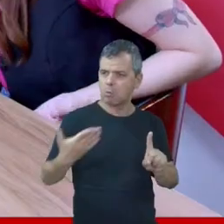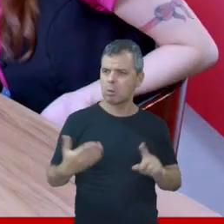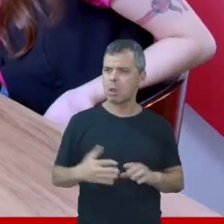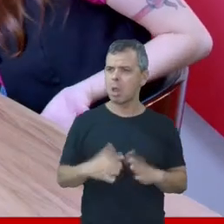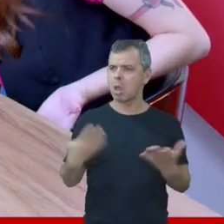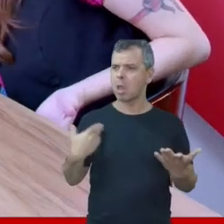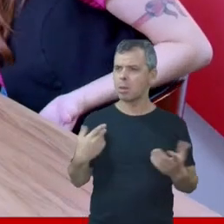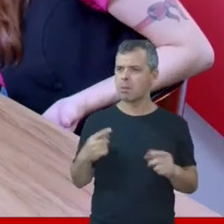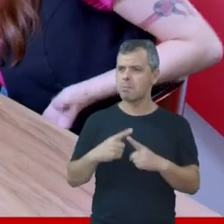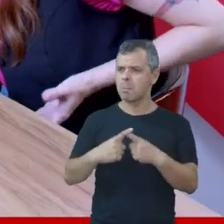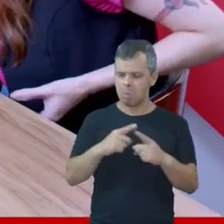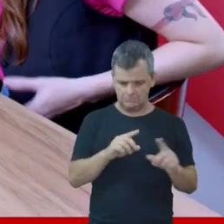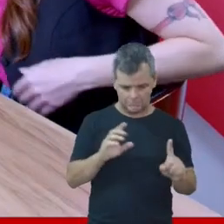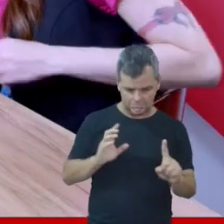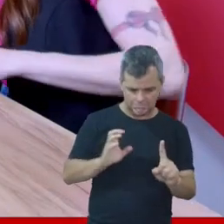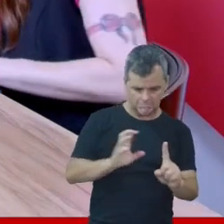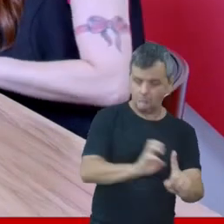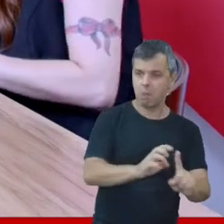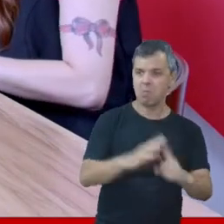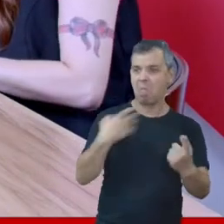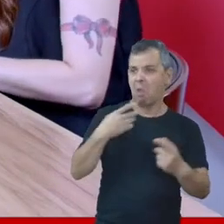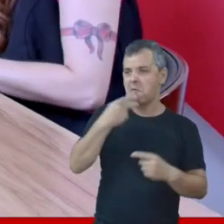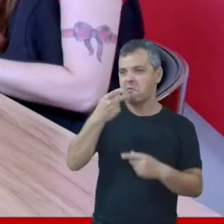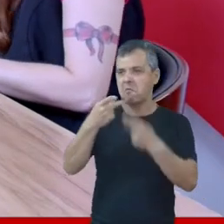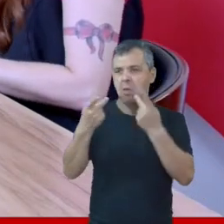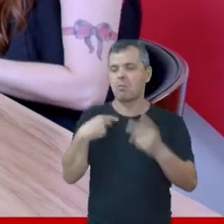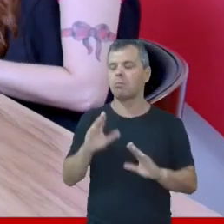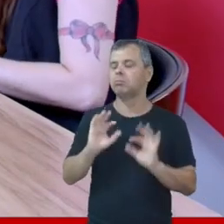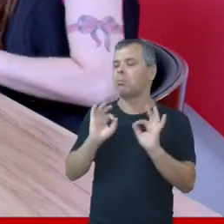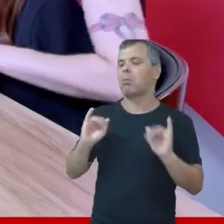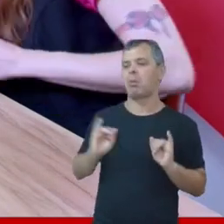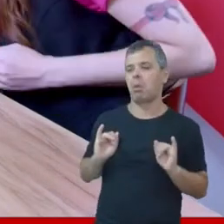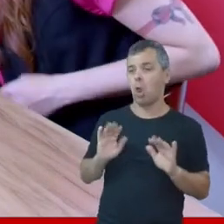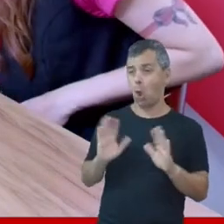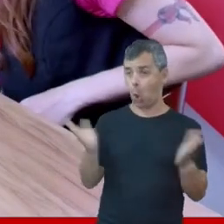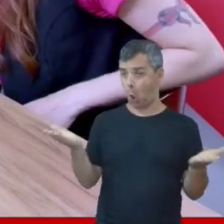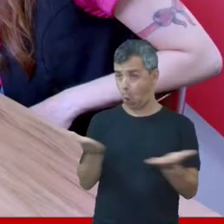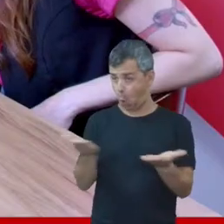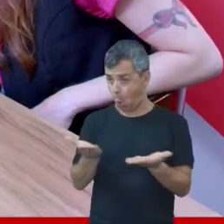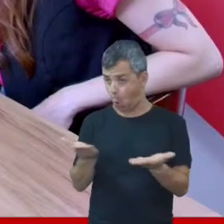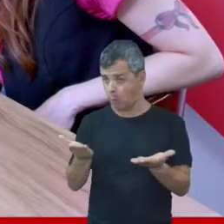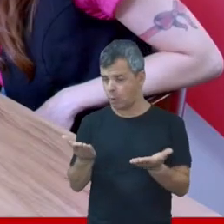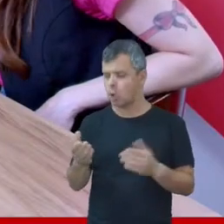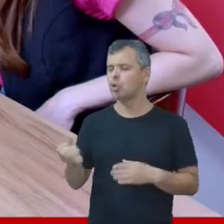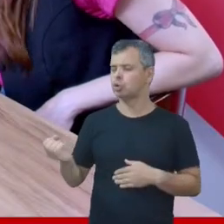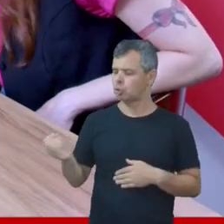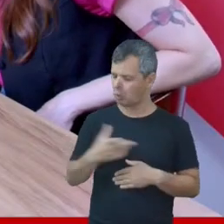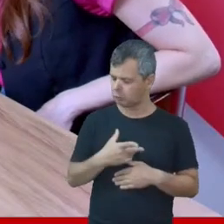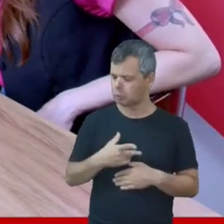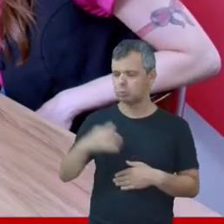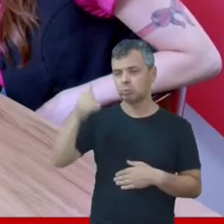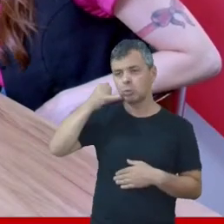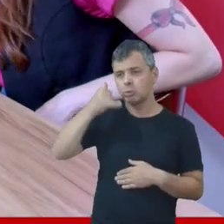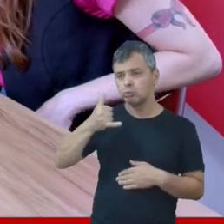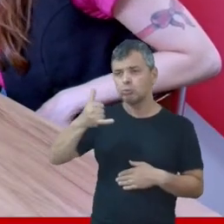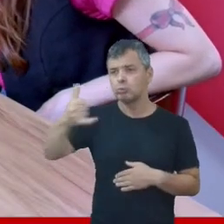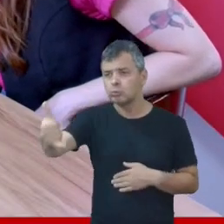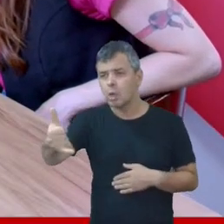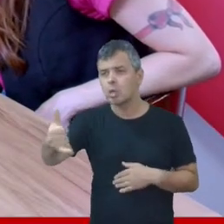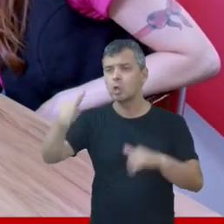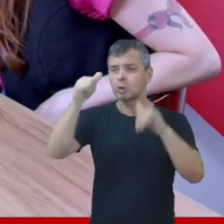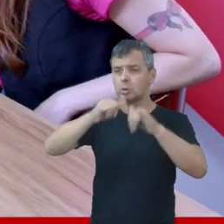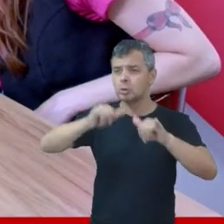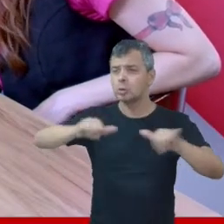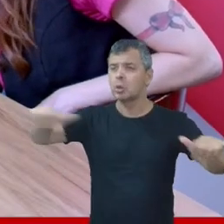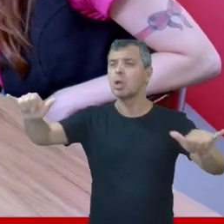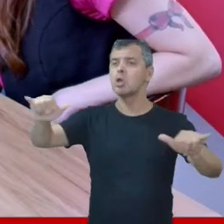risco de ser perseguido. muitas vezes. Exatamente. Exato, então eu não vou falar nada, eu vou ficar quieto. Hoje nós temos novamente o Disque 100 funcionando aí, sendo